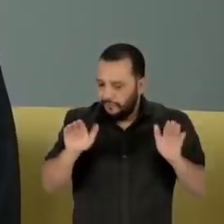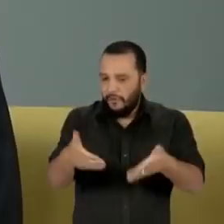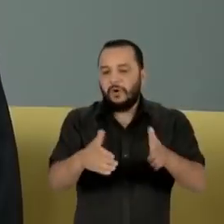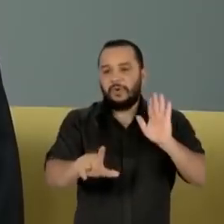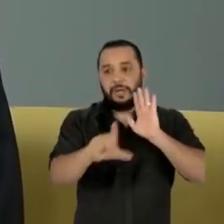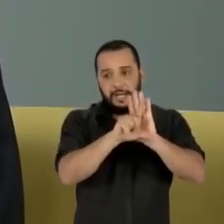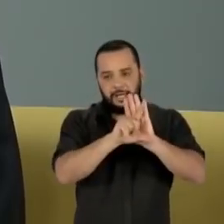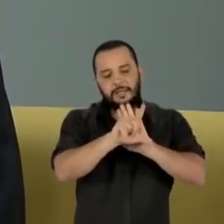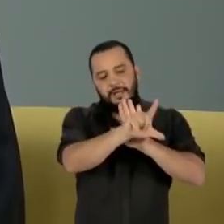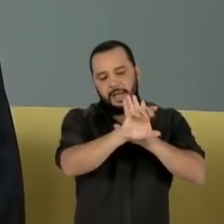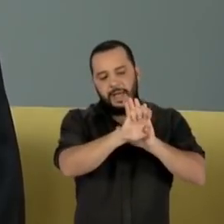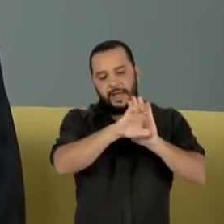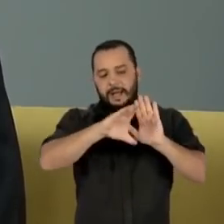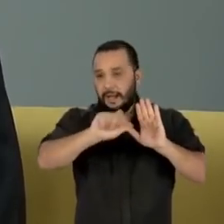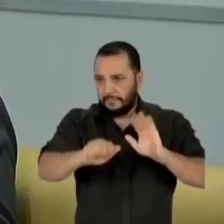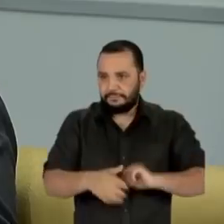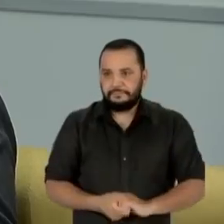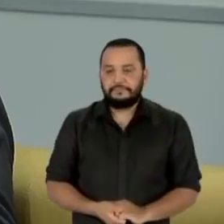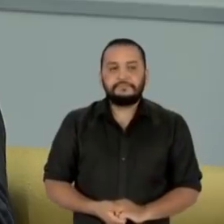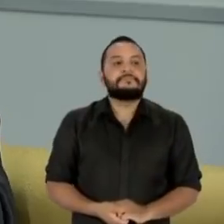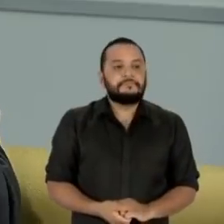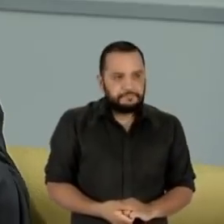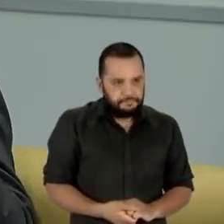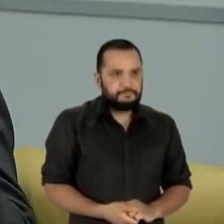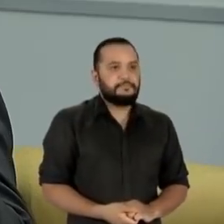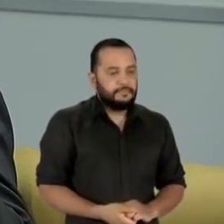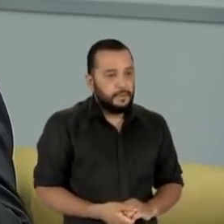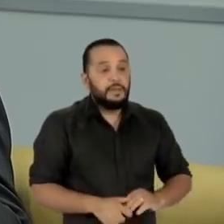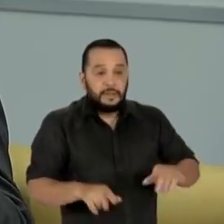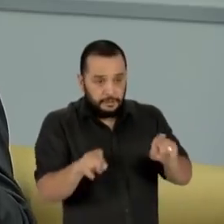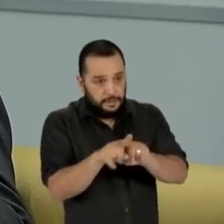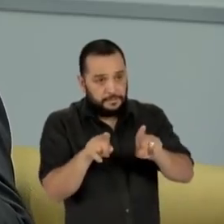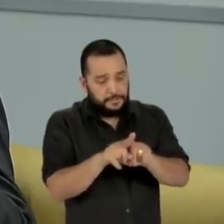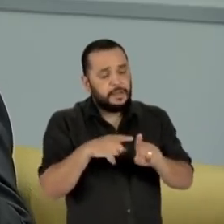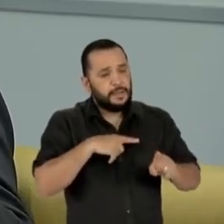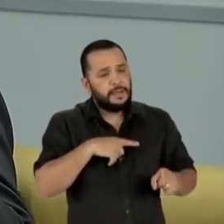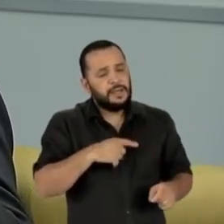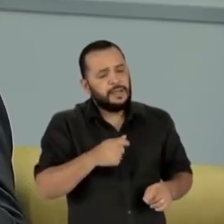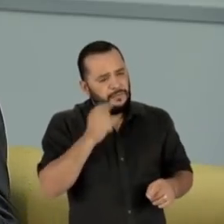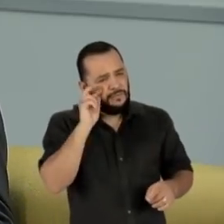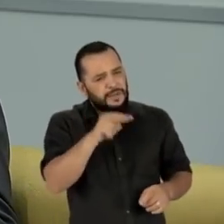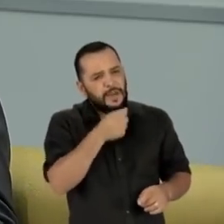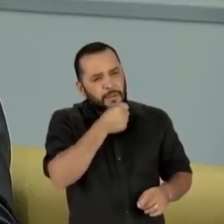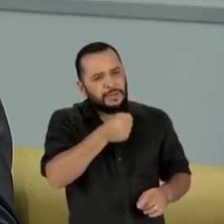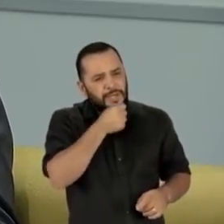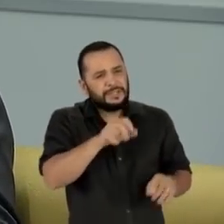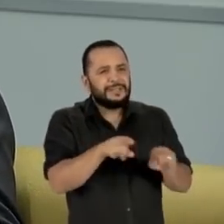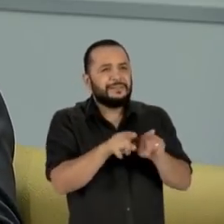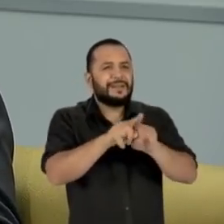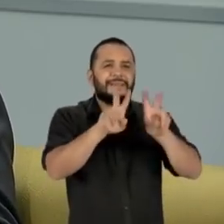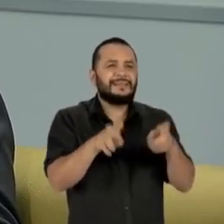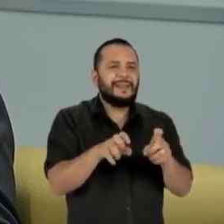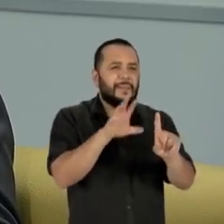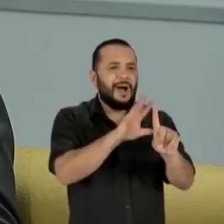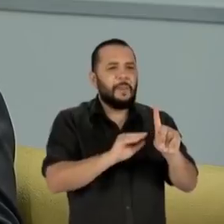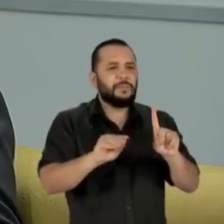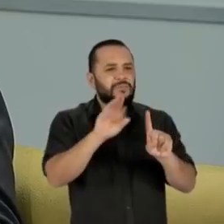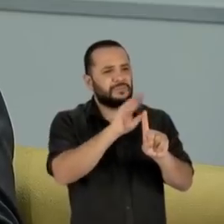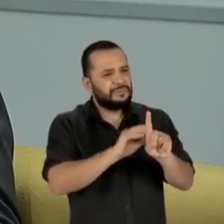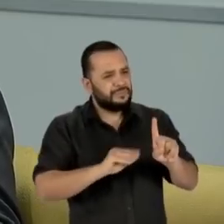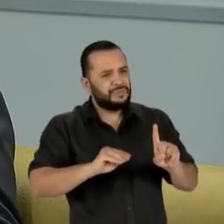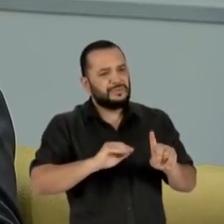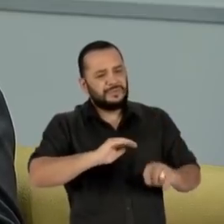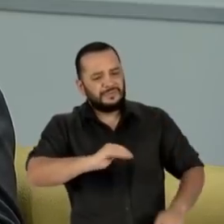contrária ao que diz aí a gente viu também na reportagem e falamos sobre situações de abuso no primeiro bloco hoje do jornal